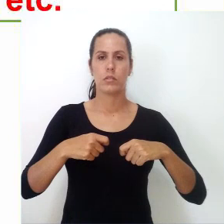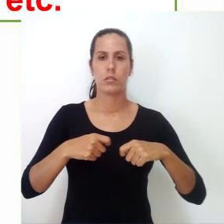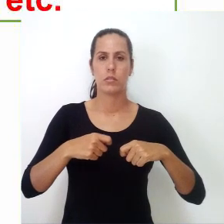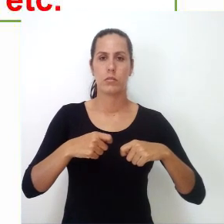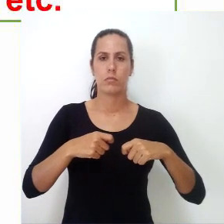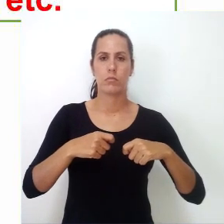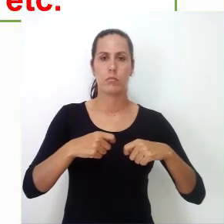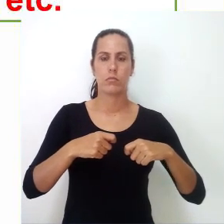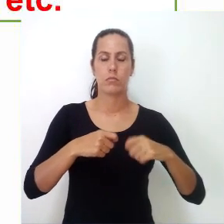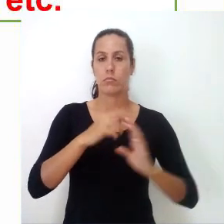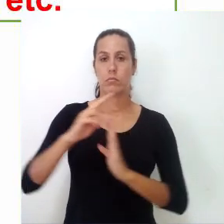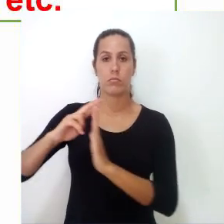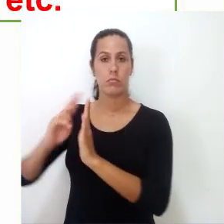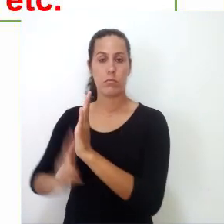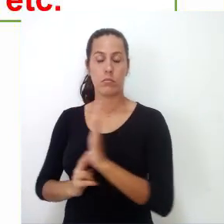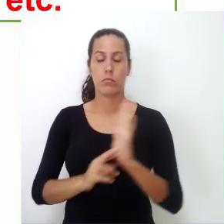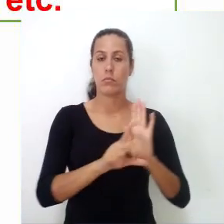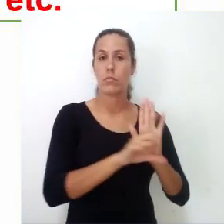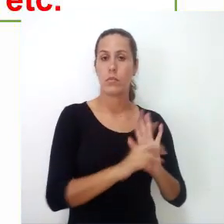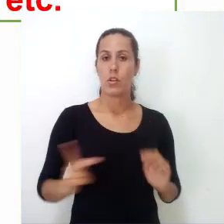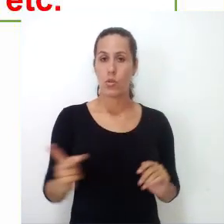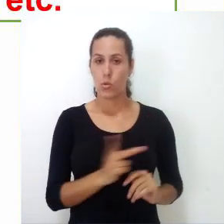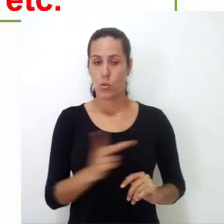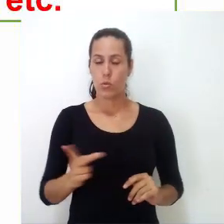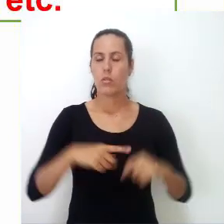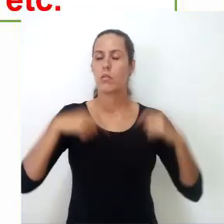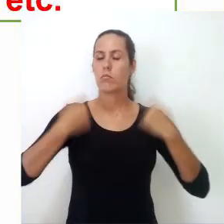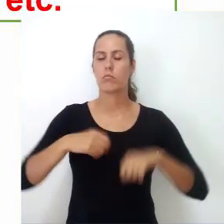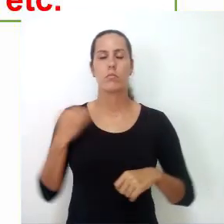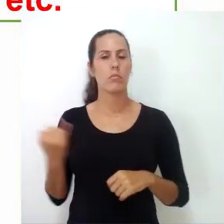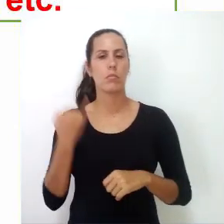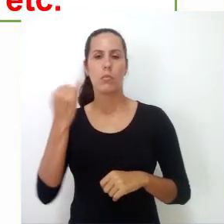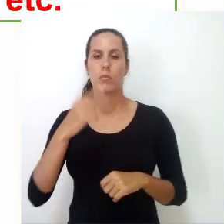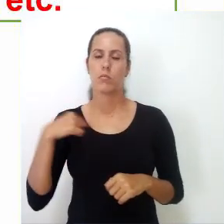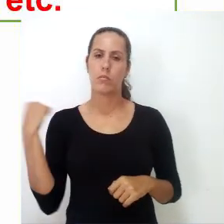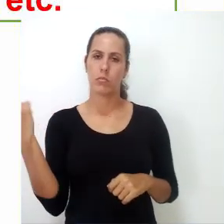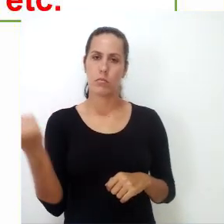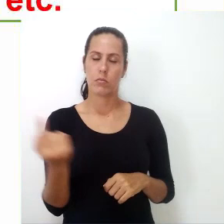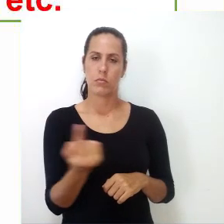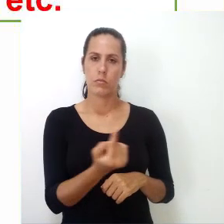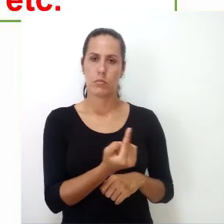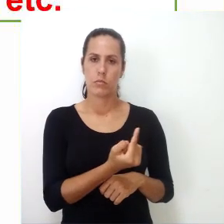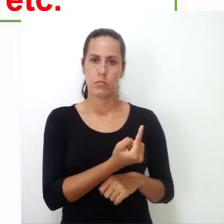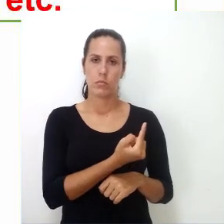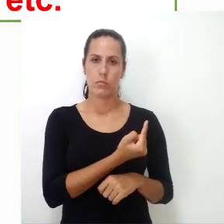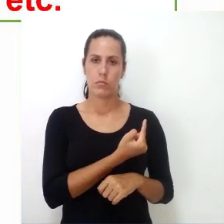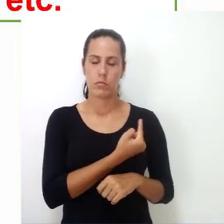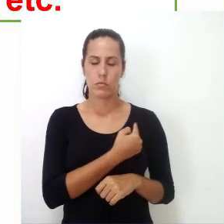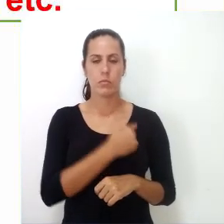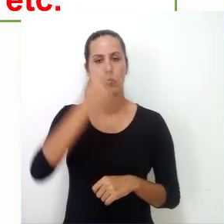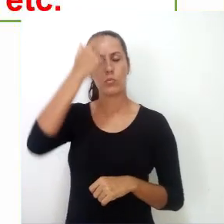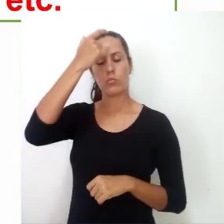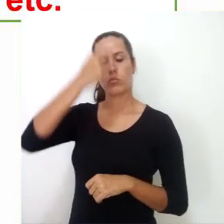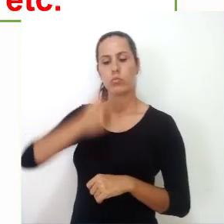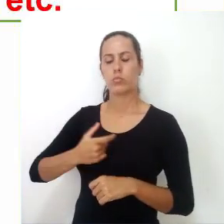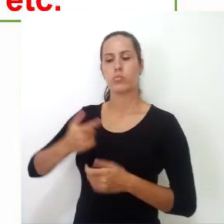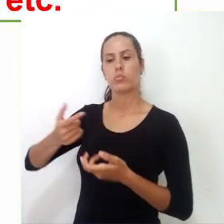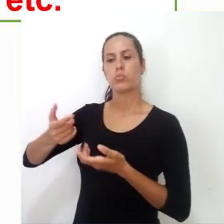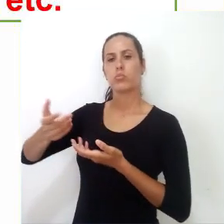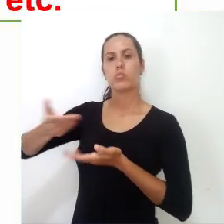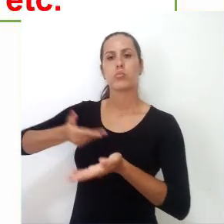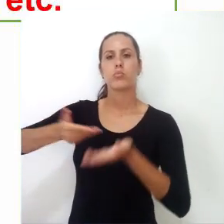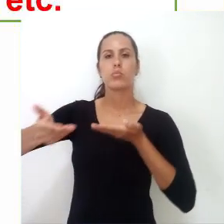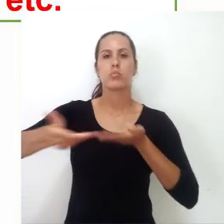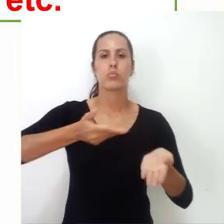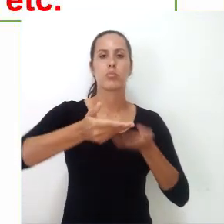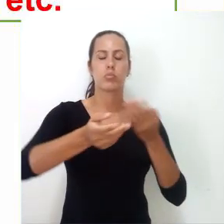duas ou mais pessoas, textos assim serão necessários para regulamentar as relações humanas, as